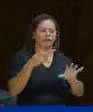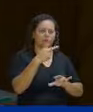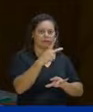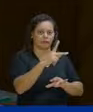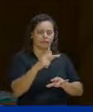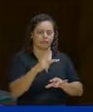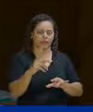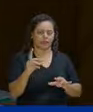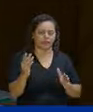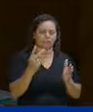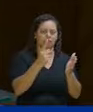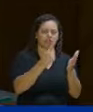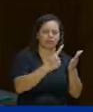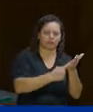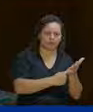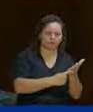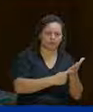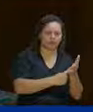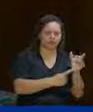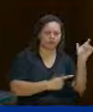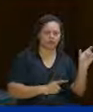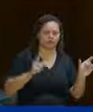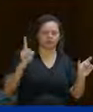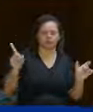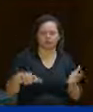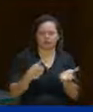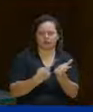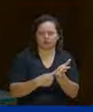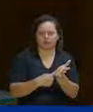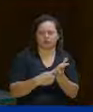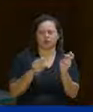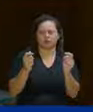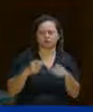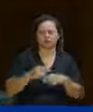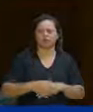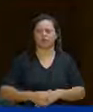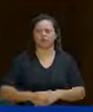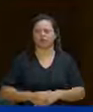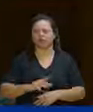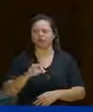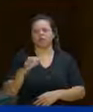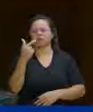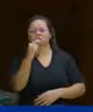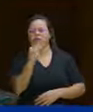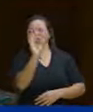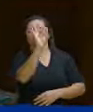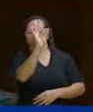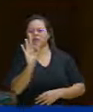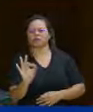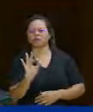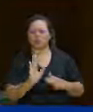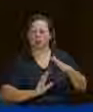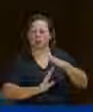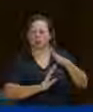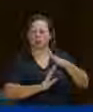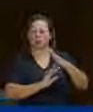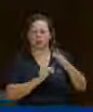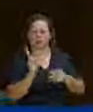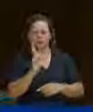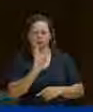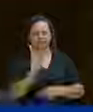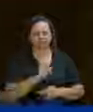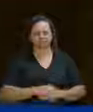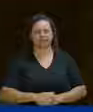as partes. A solução em tais casos não se dá com a fixação de percentuais que venham limitar tais